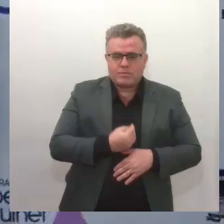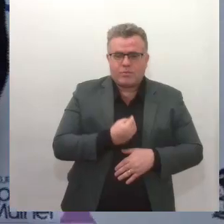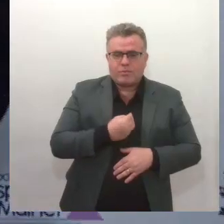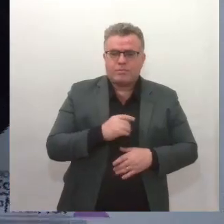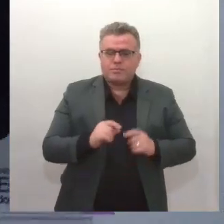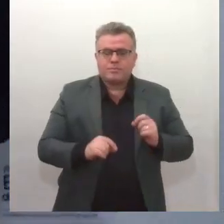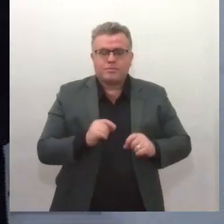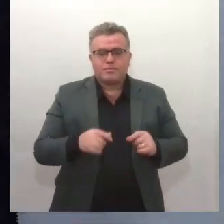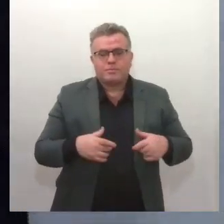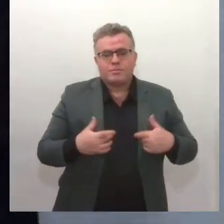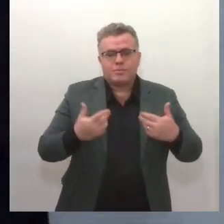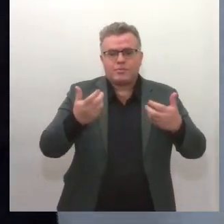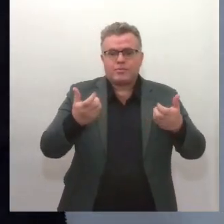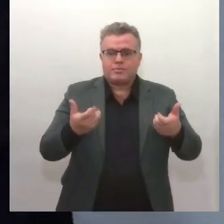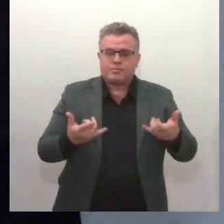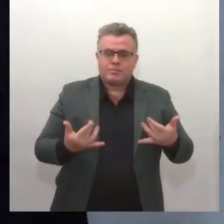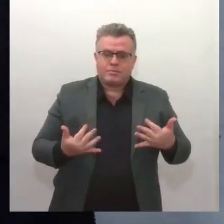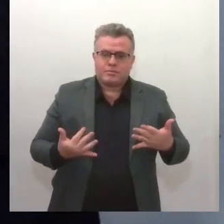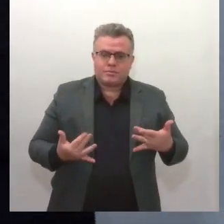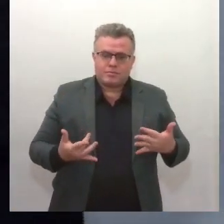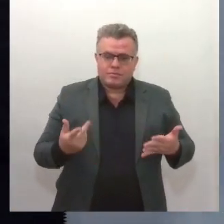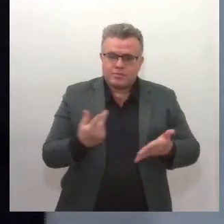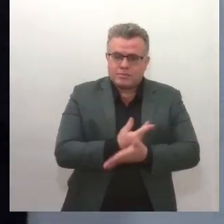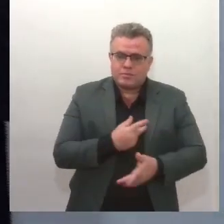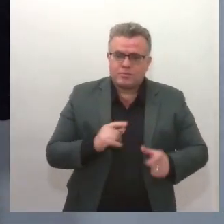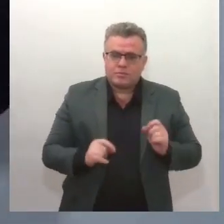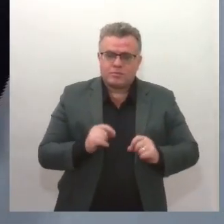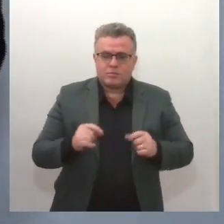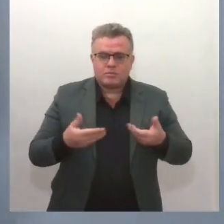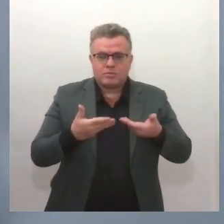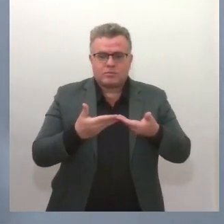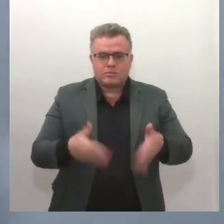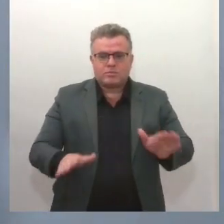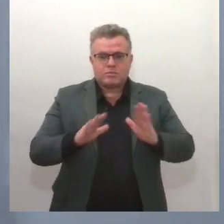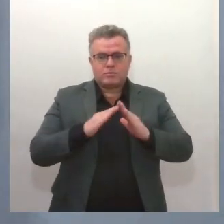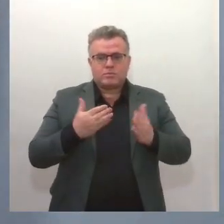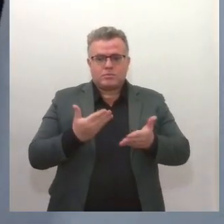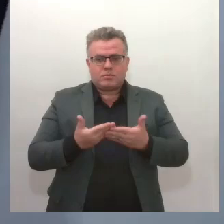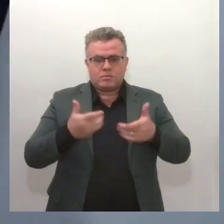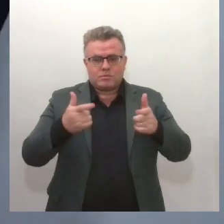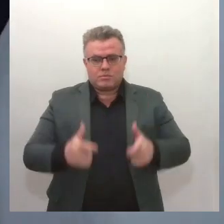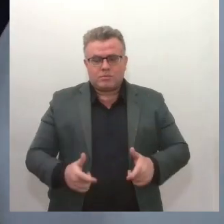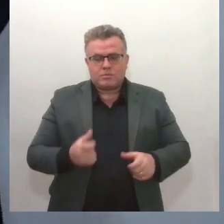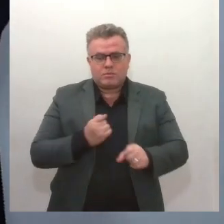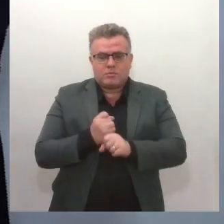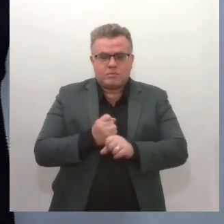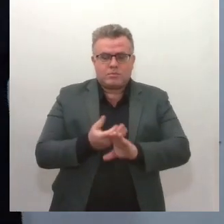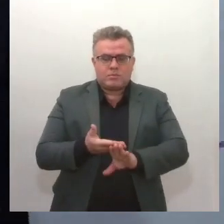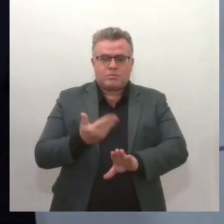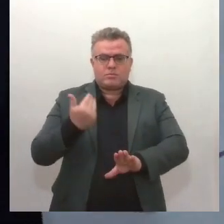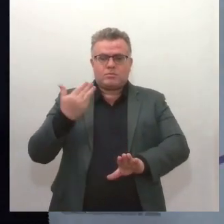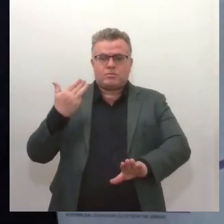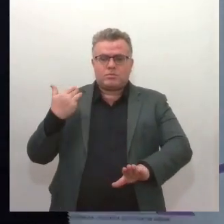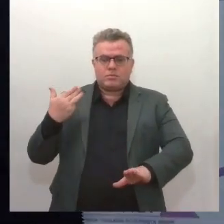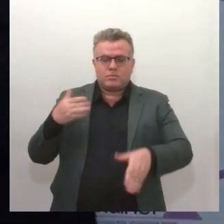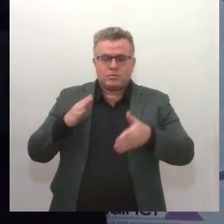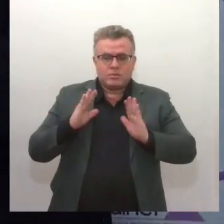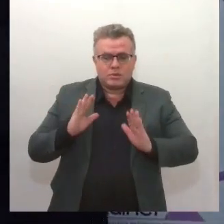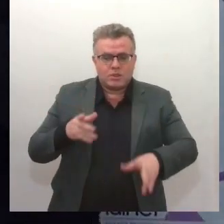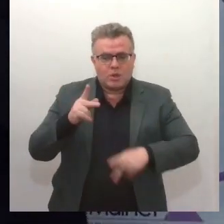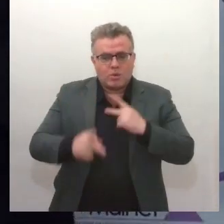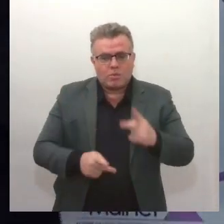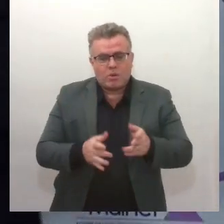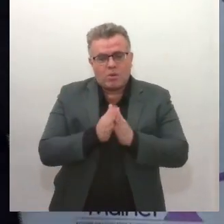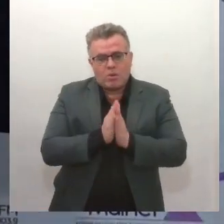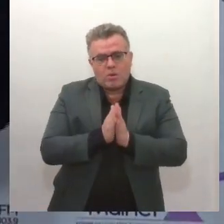de uma inauguração de uma escola que há muito era ansiada pela população do bairro Porto Dante e